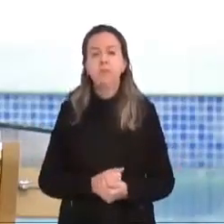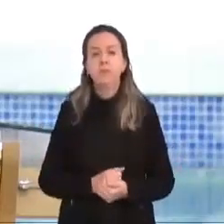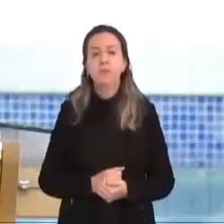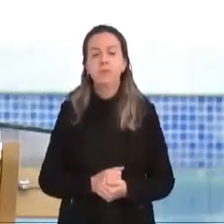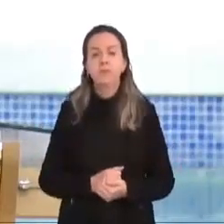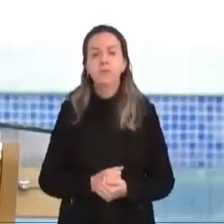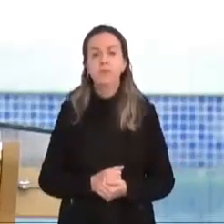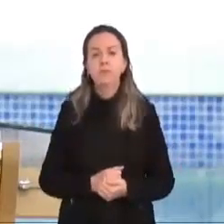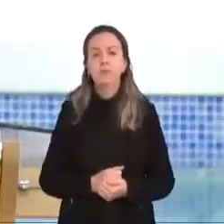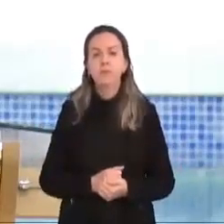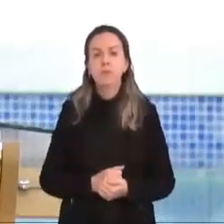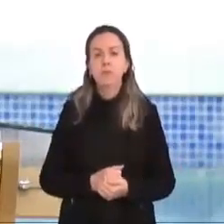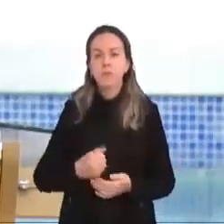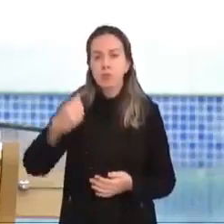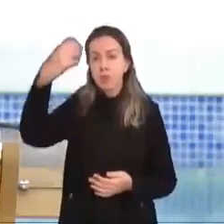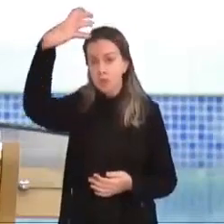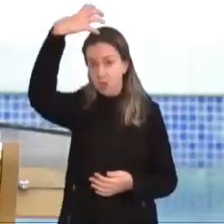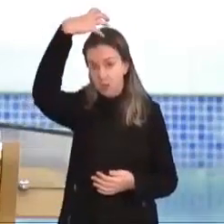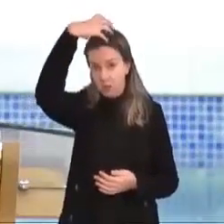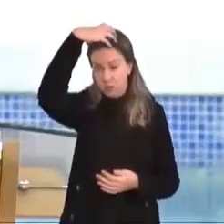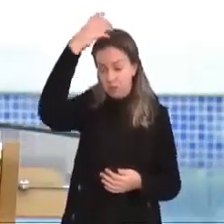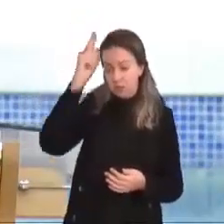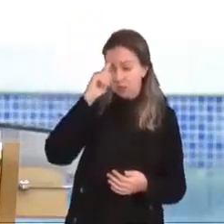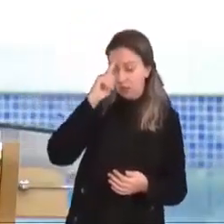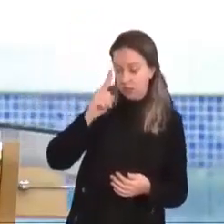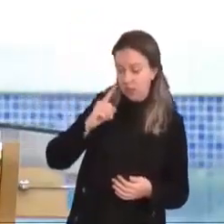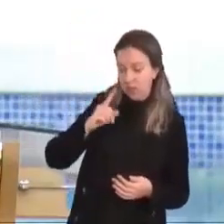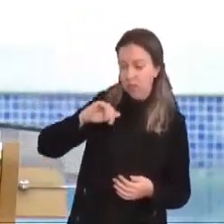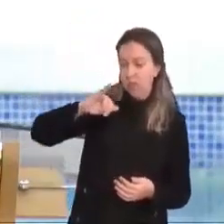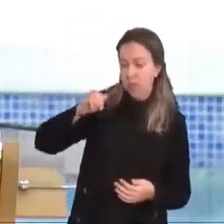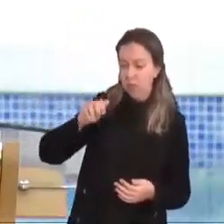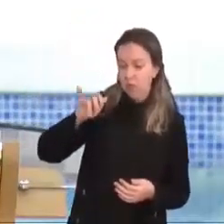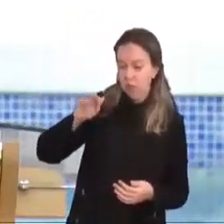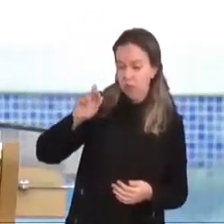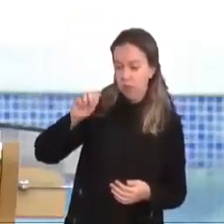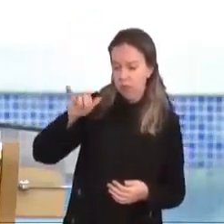Quer dizer que o rei tirou de você seus direitos básicos.